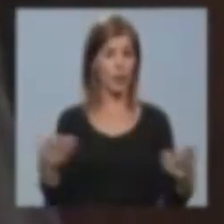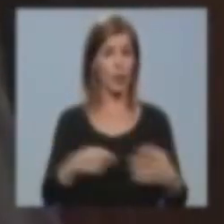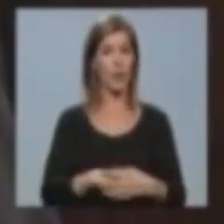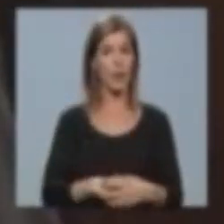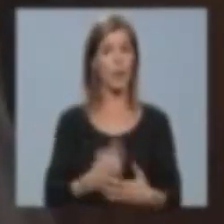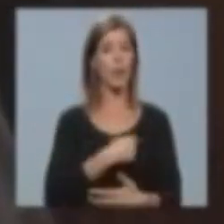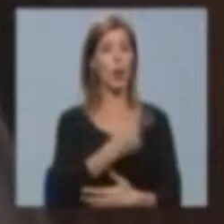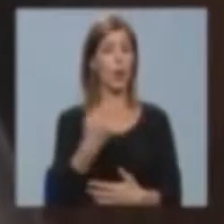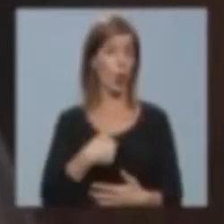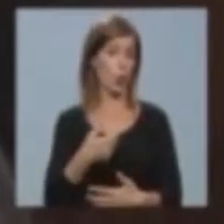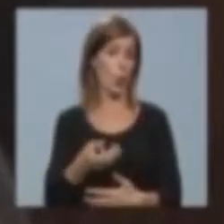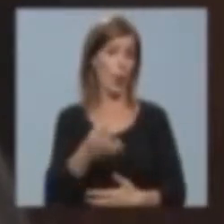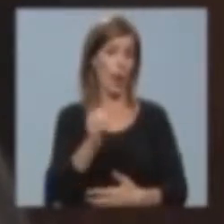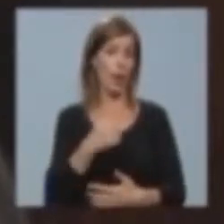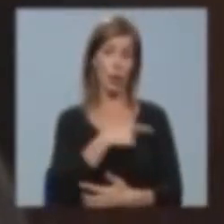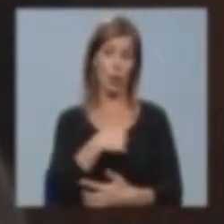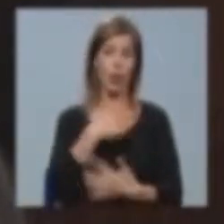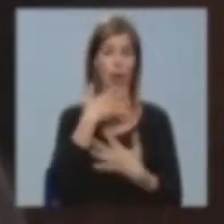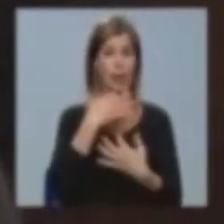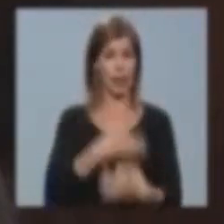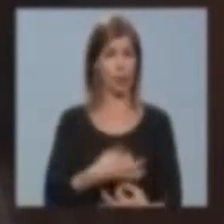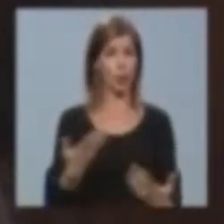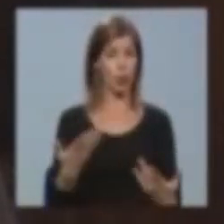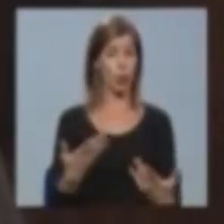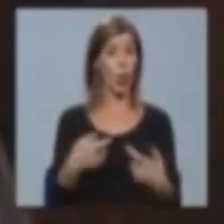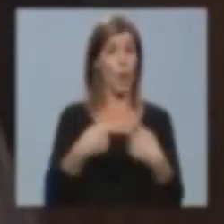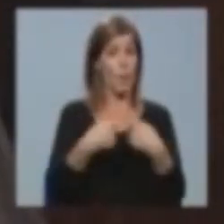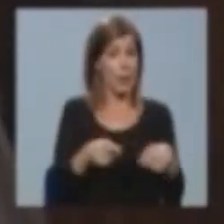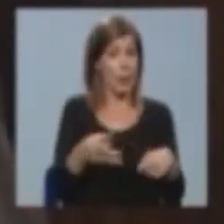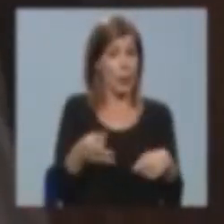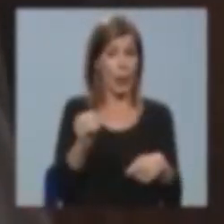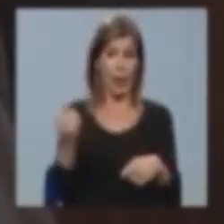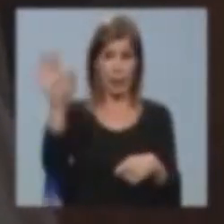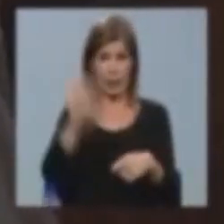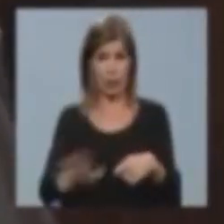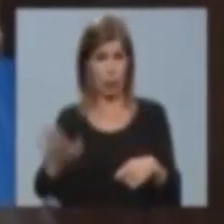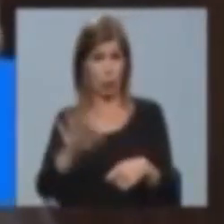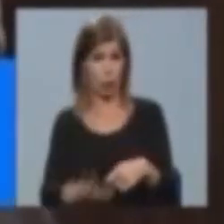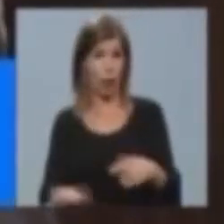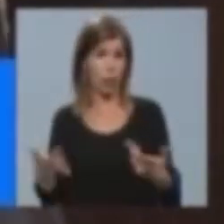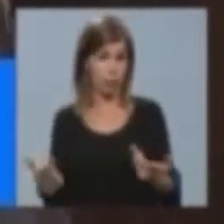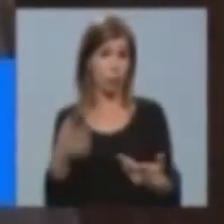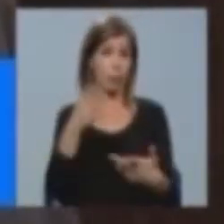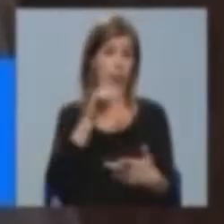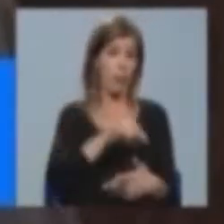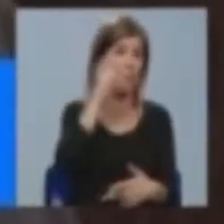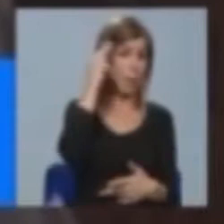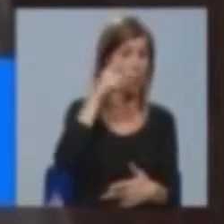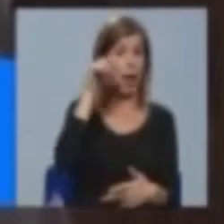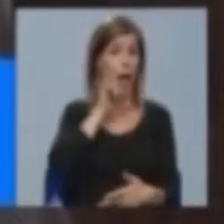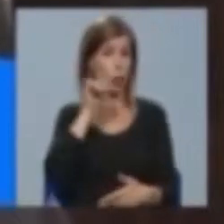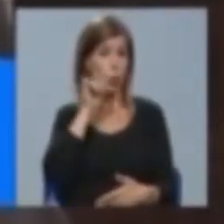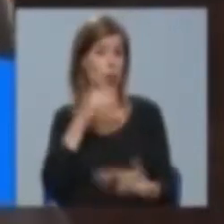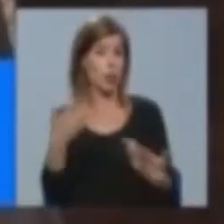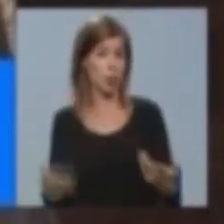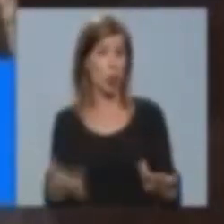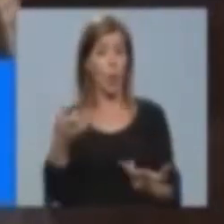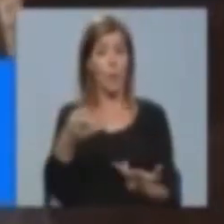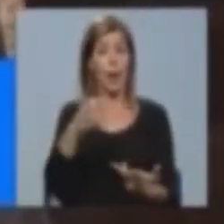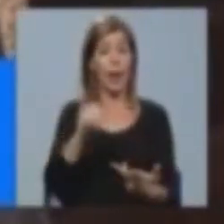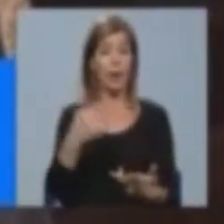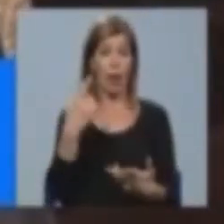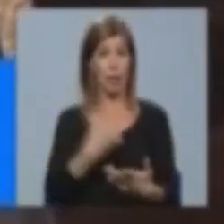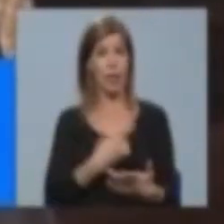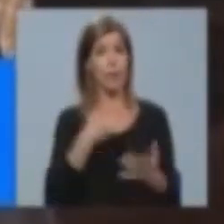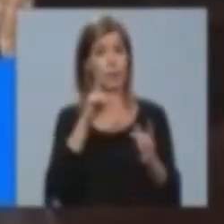Nós acreditamos que o Partido Socialista, no plano nacional, como no caso da Madeira e dos Açores, verá